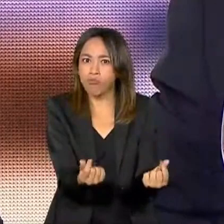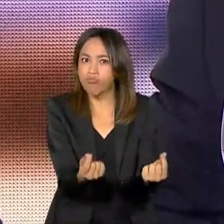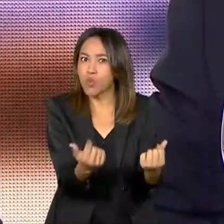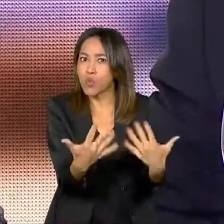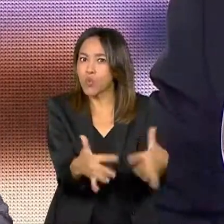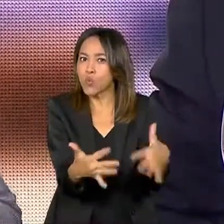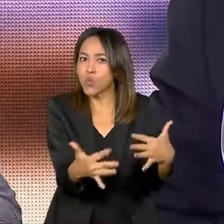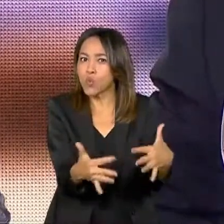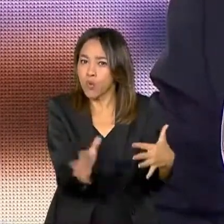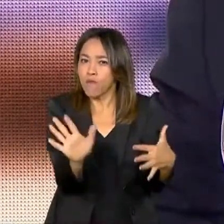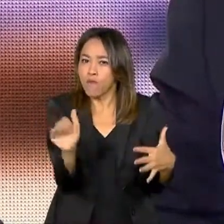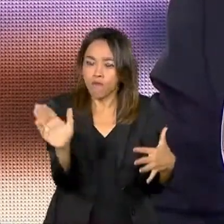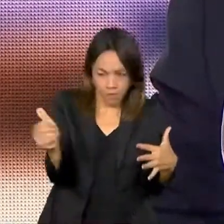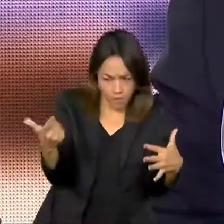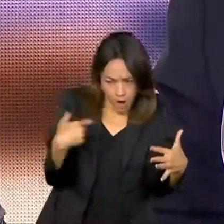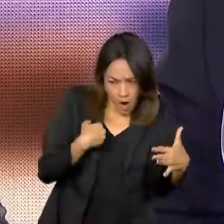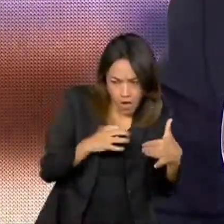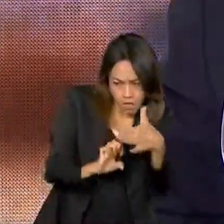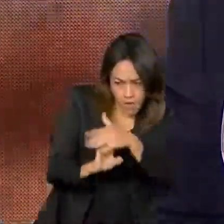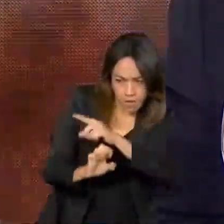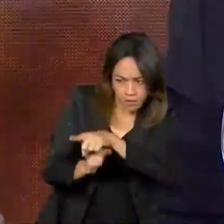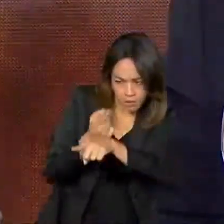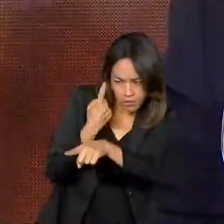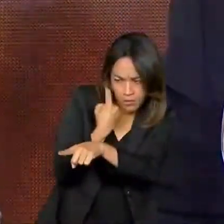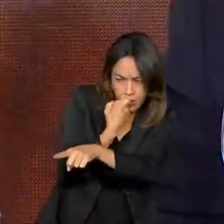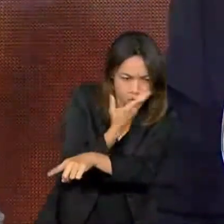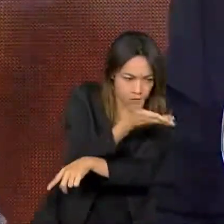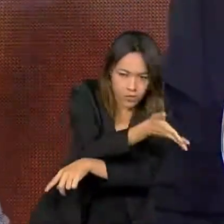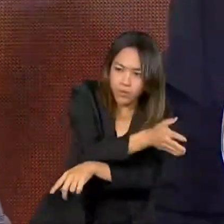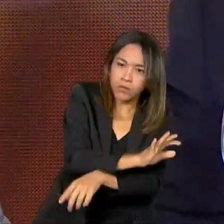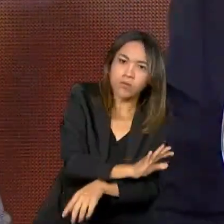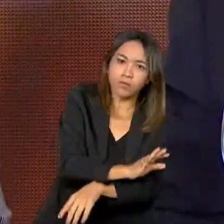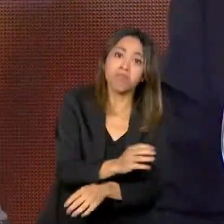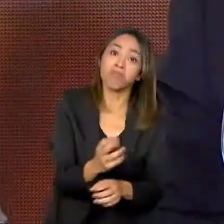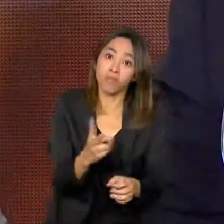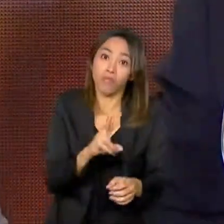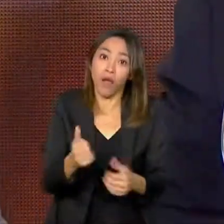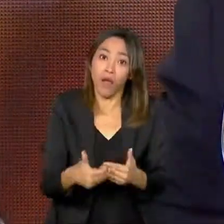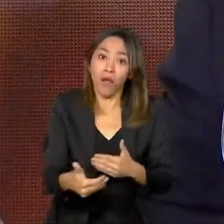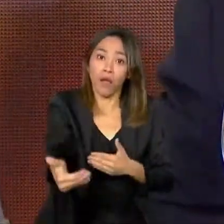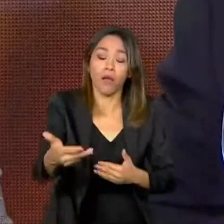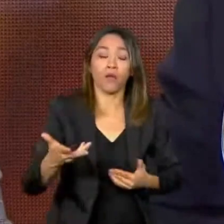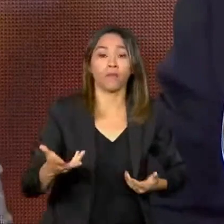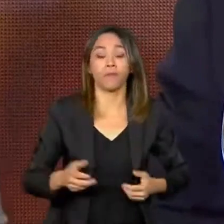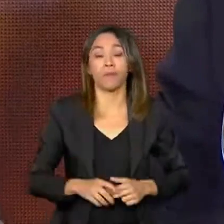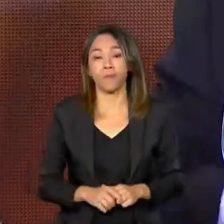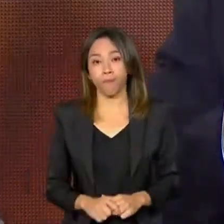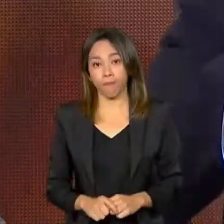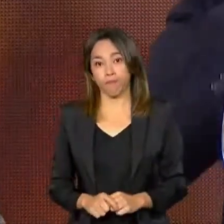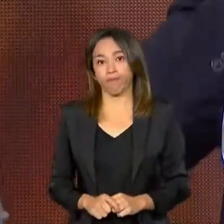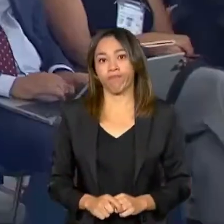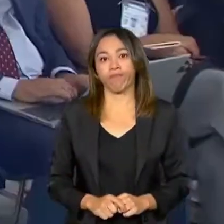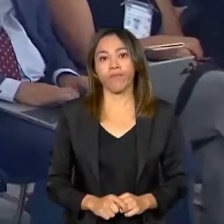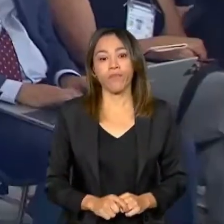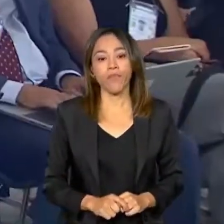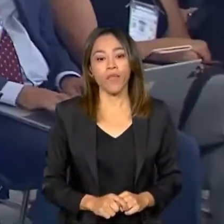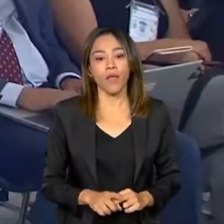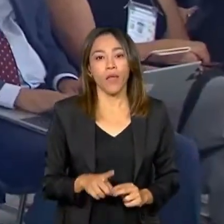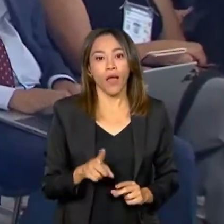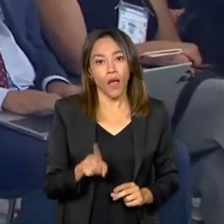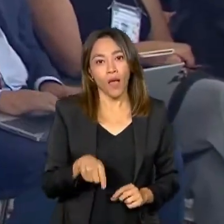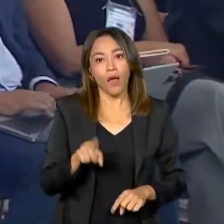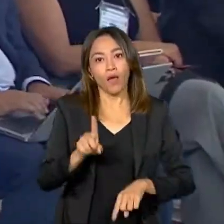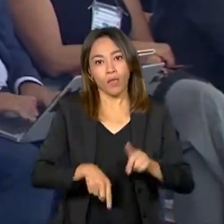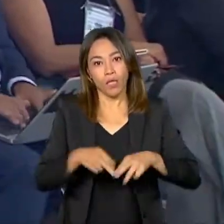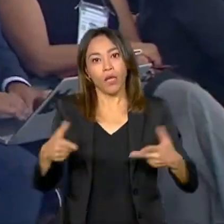sim chamar o setor privado para participar nesses casos e a lógica aqui é um instrumento que já tem sido desenvolvido no